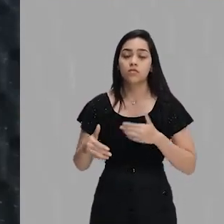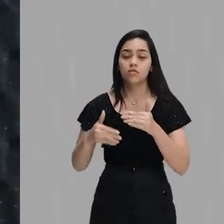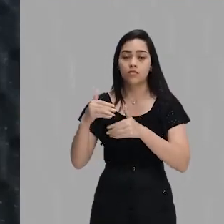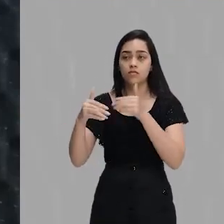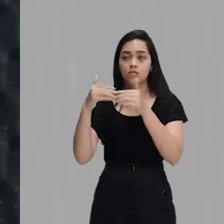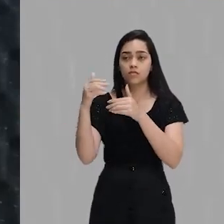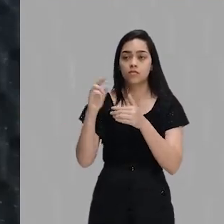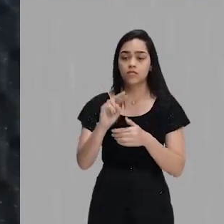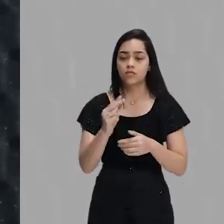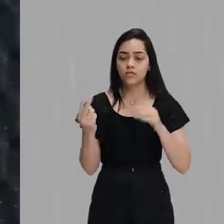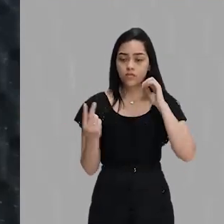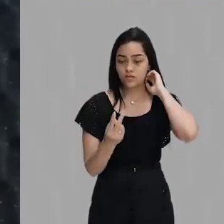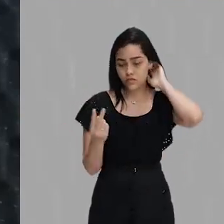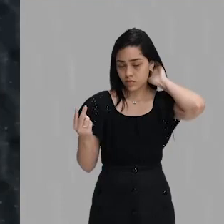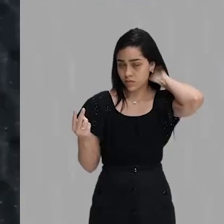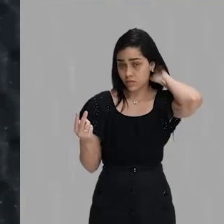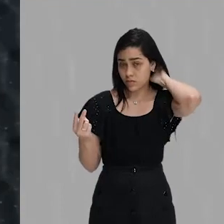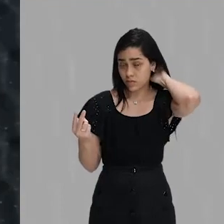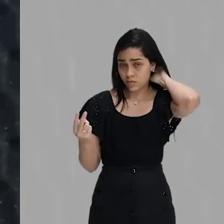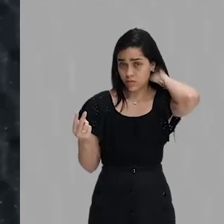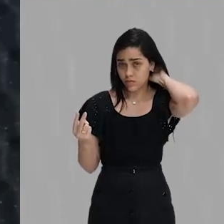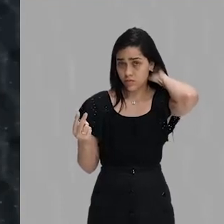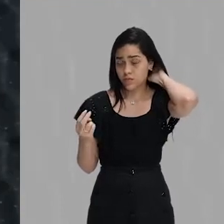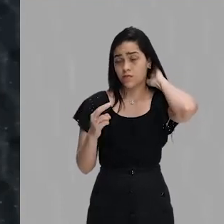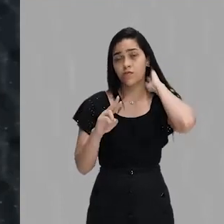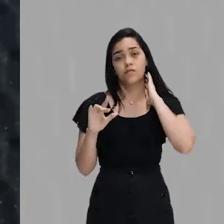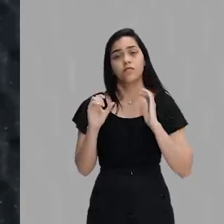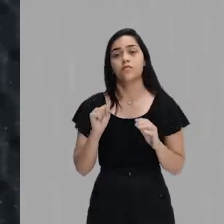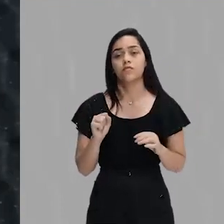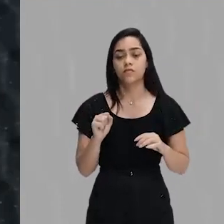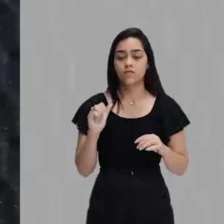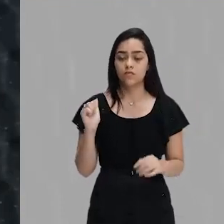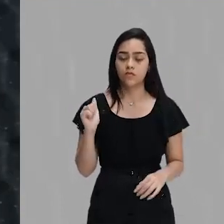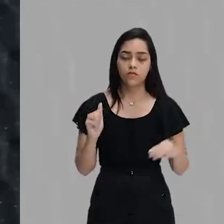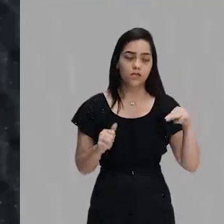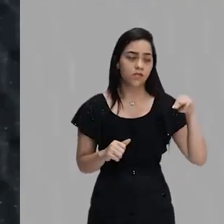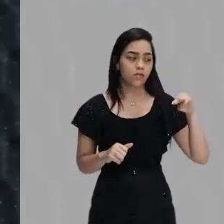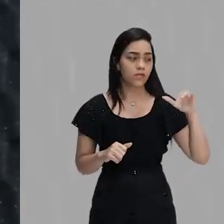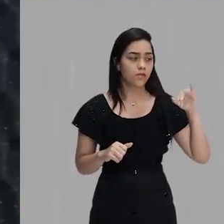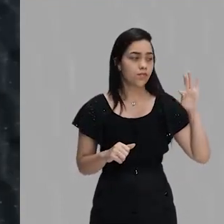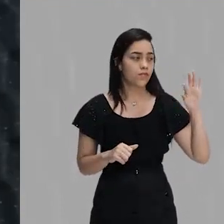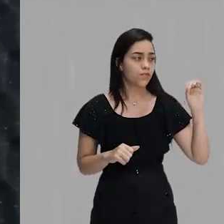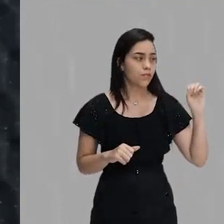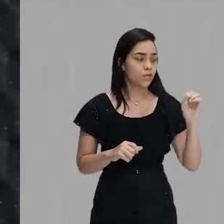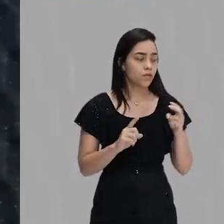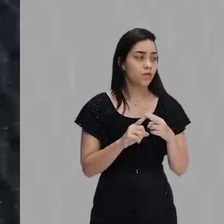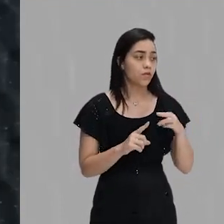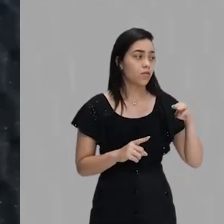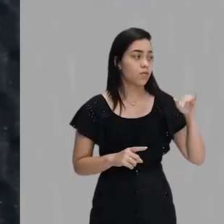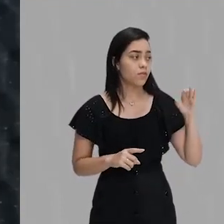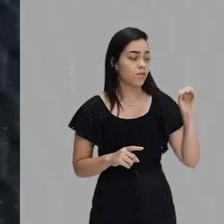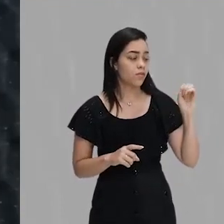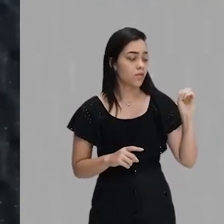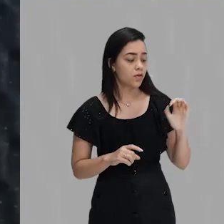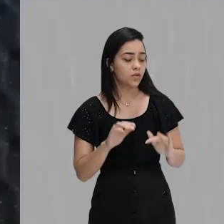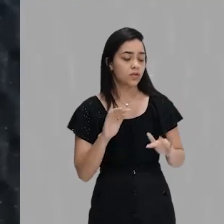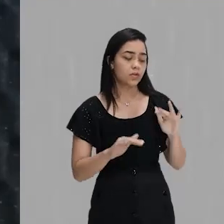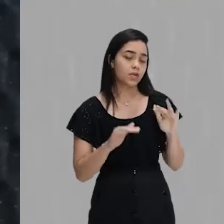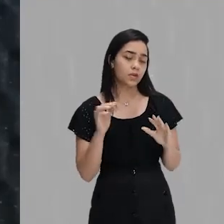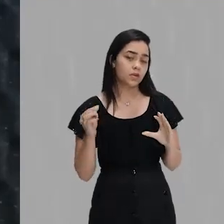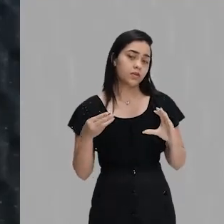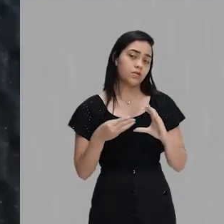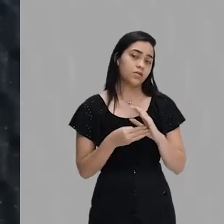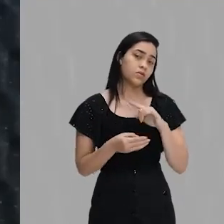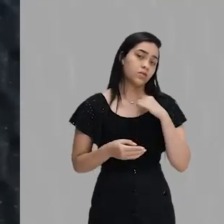de duplicação. No caso, aí ela vai sofrer ou a mitose ou a meiose, dependendo da célula que a gente vai